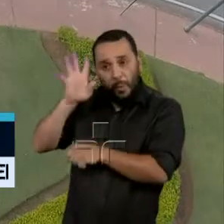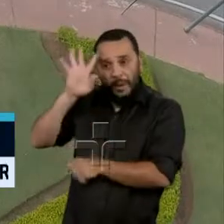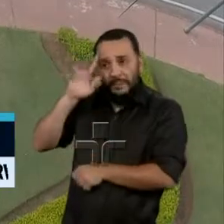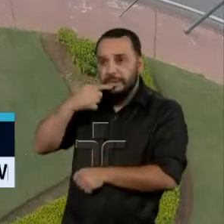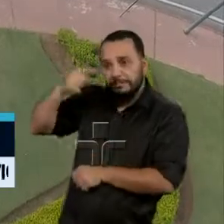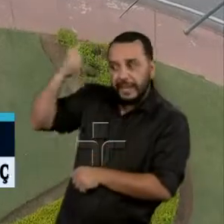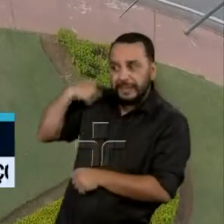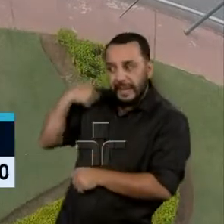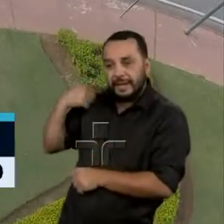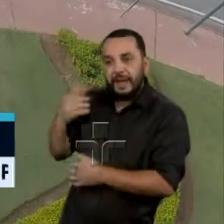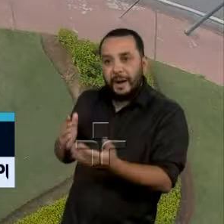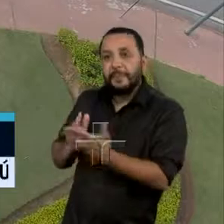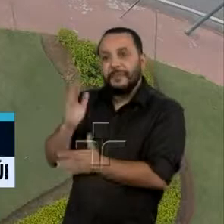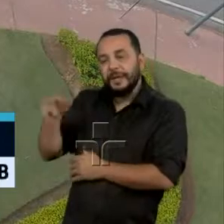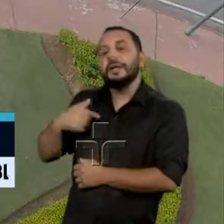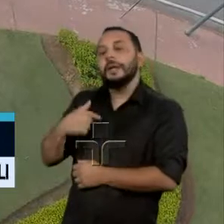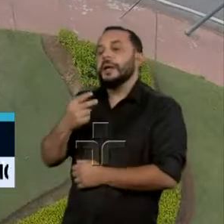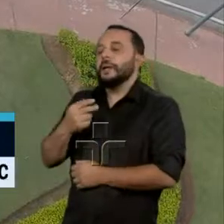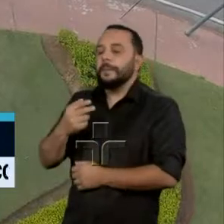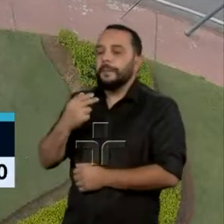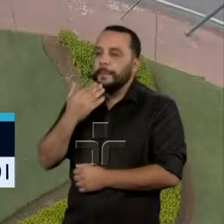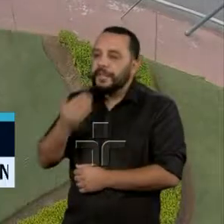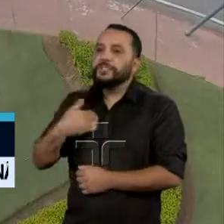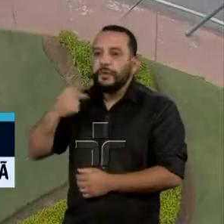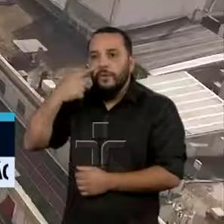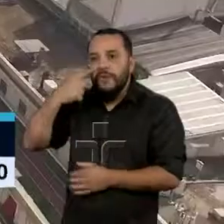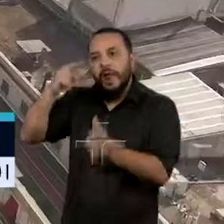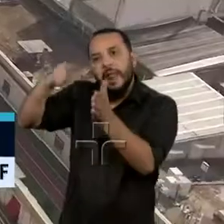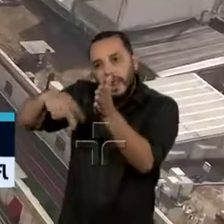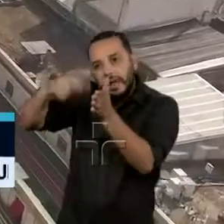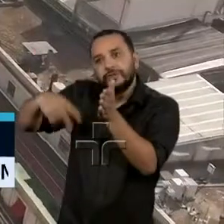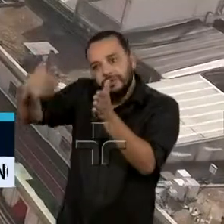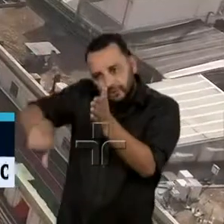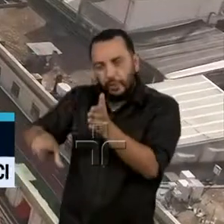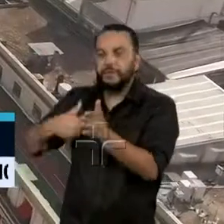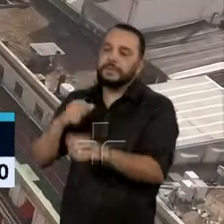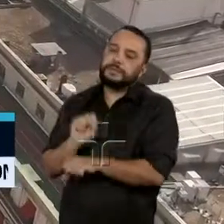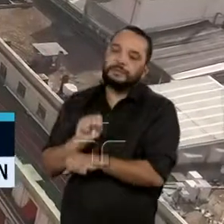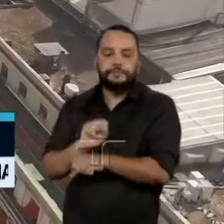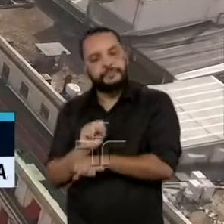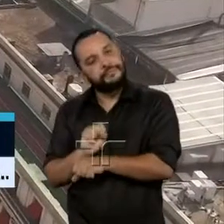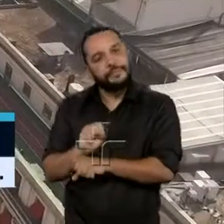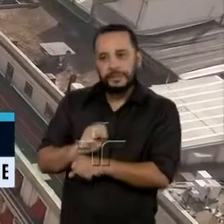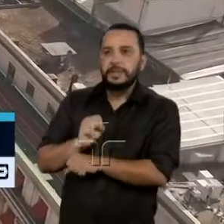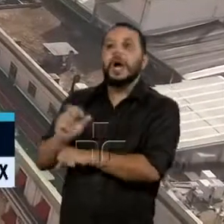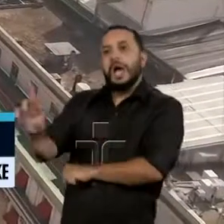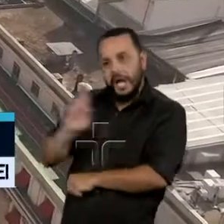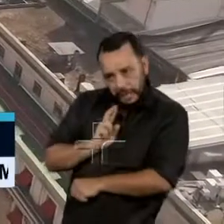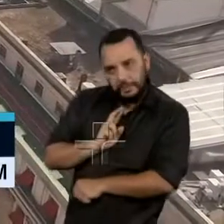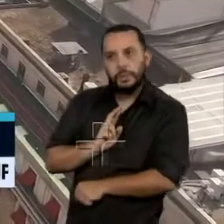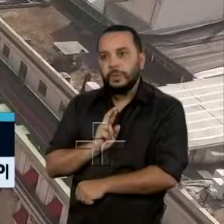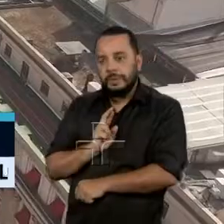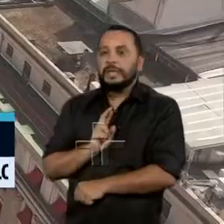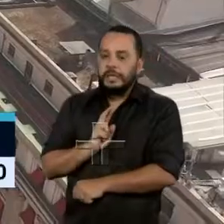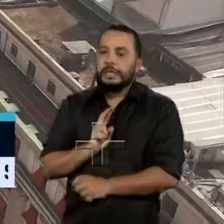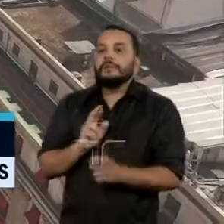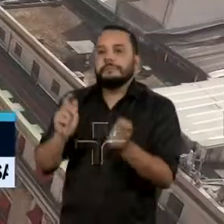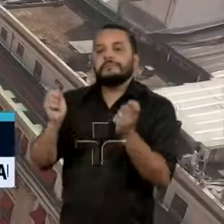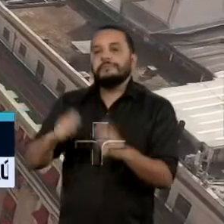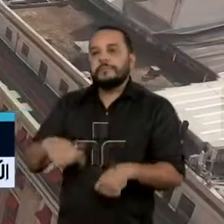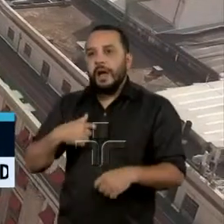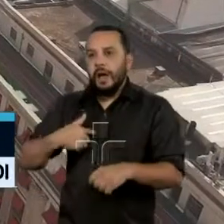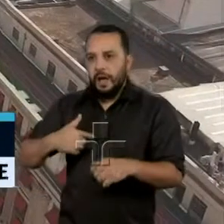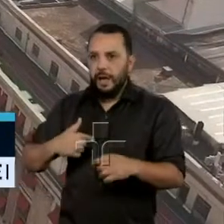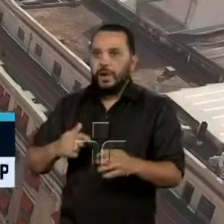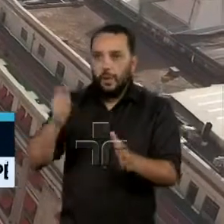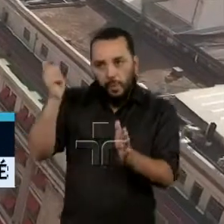e pediram vistas ao processo e nós estamos aguardando. Assim que a gente tiver um posicionamento, ou damos andamento